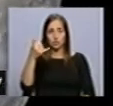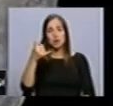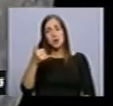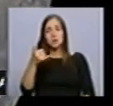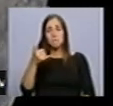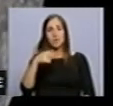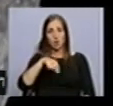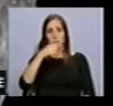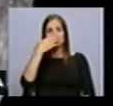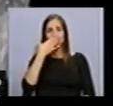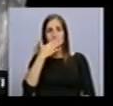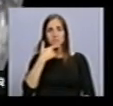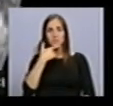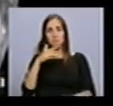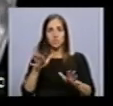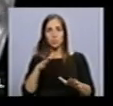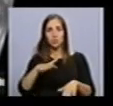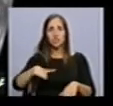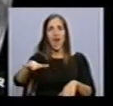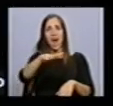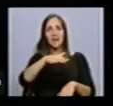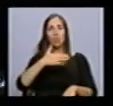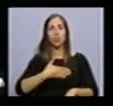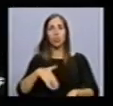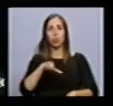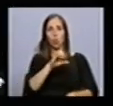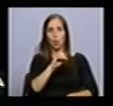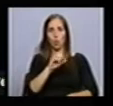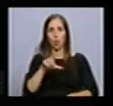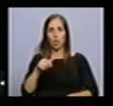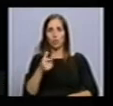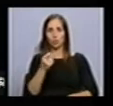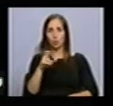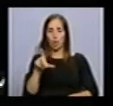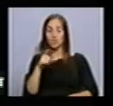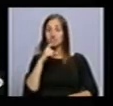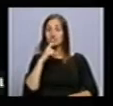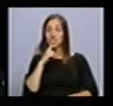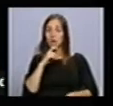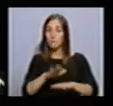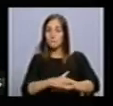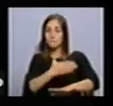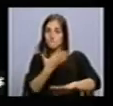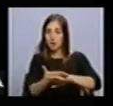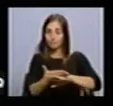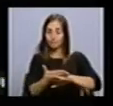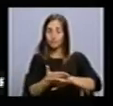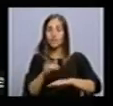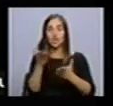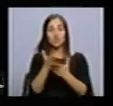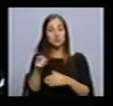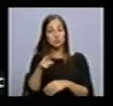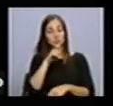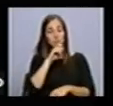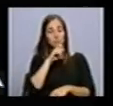termos uma pequena ideia. Portanto, há muito mais gelo em Mercúrio do que aquilo que nós pensávamos. E diz este estudo que, se calhar, encontramos exatamente o mesmo fenómeno na nossa própria